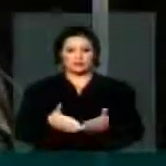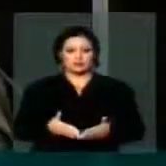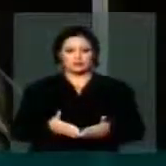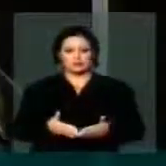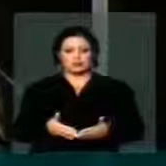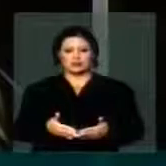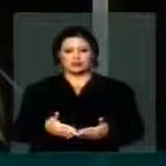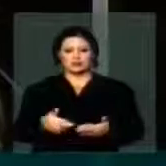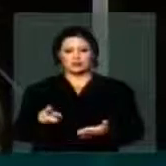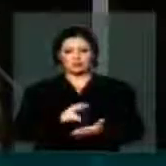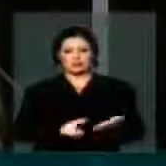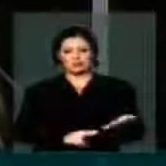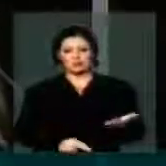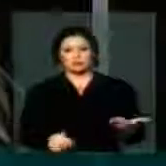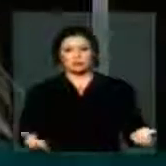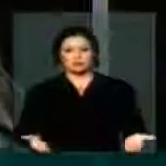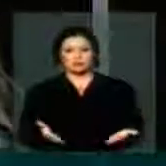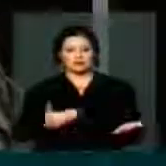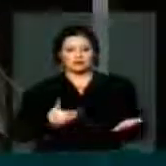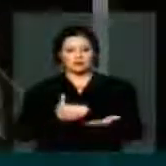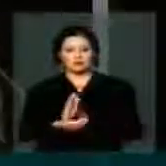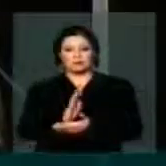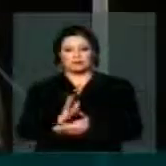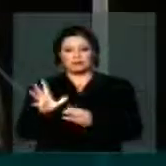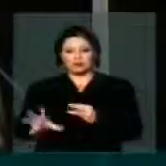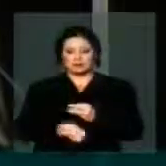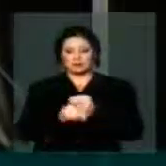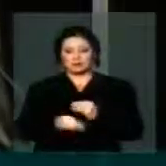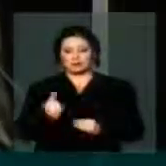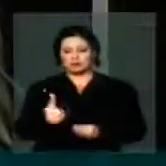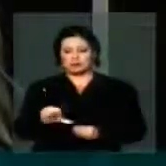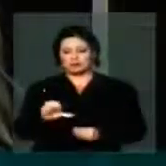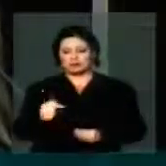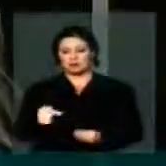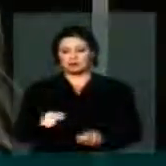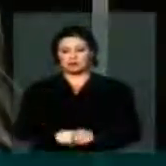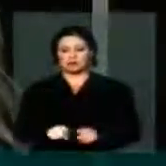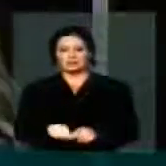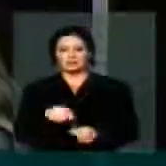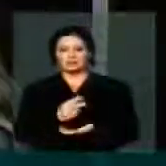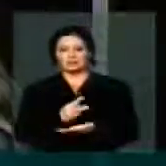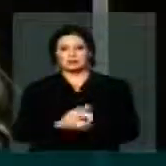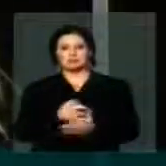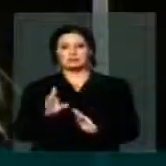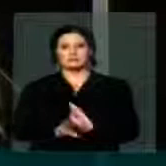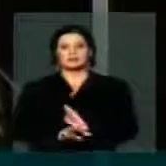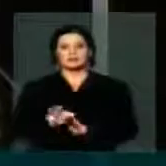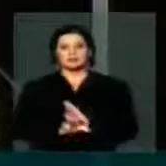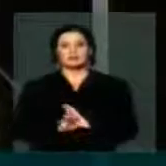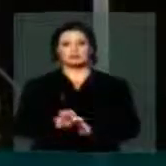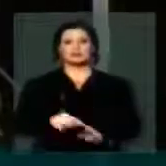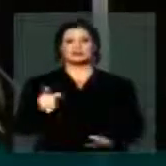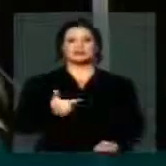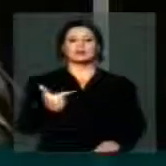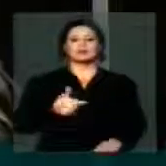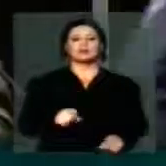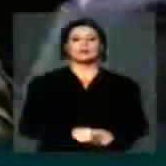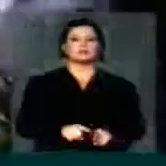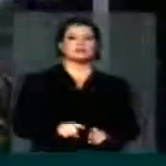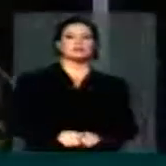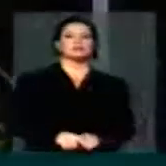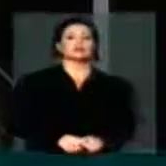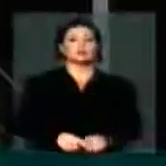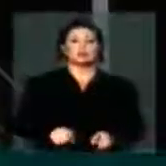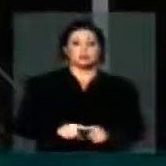faço, que a minha redação, que foi aprovada ontem, a pensada 197, seja a redação que seja agora no segundo turno, ou aliás,